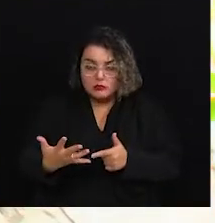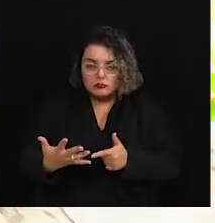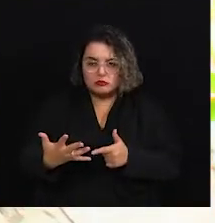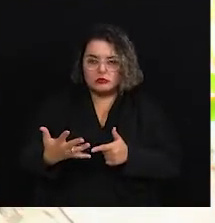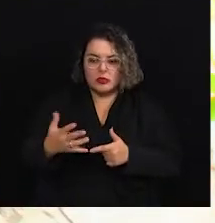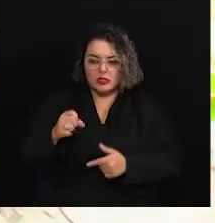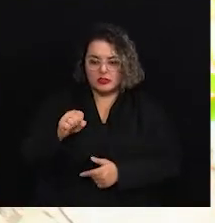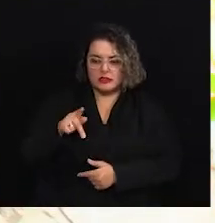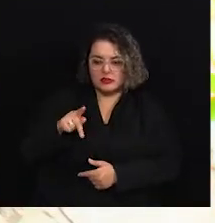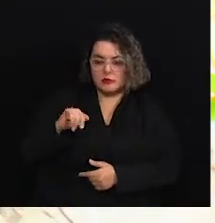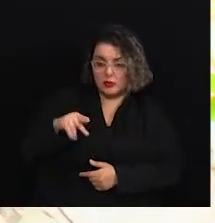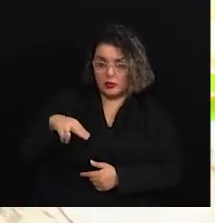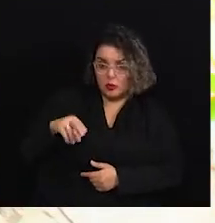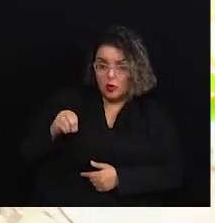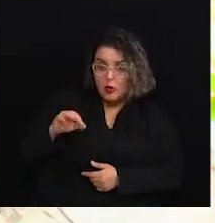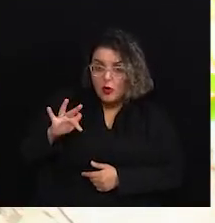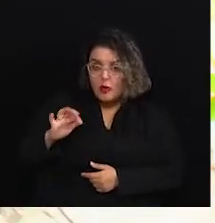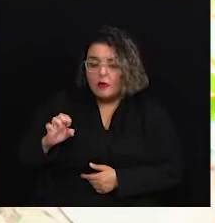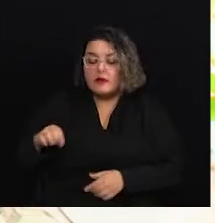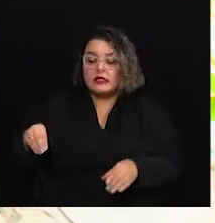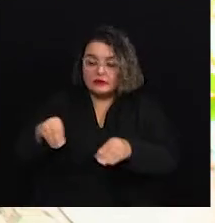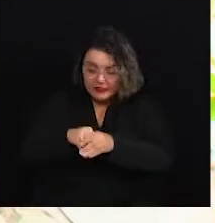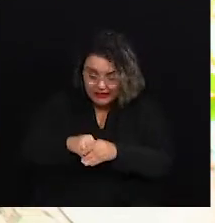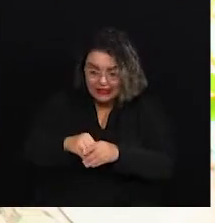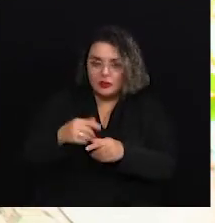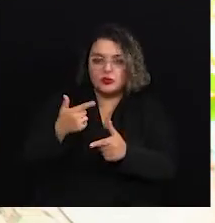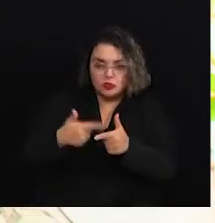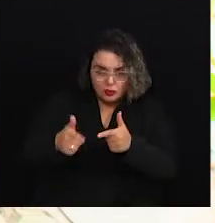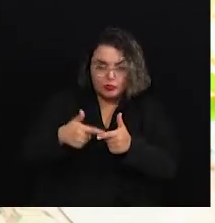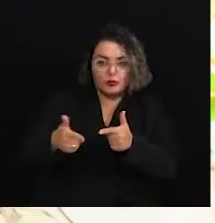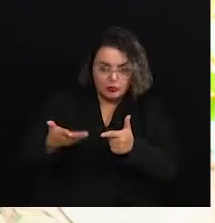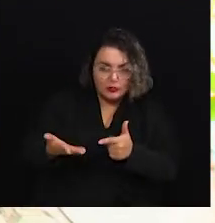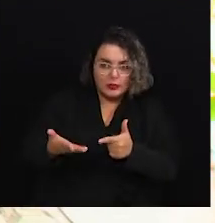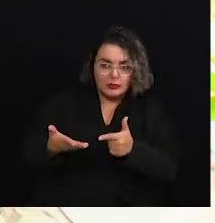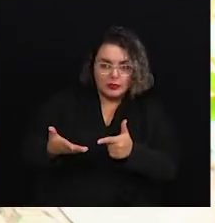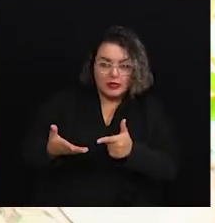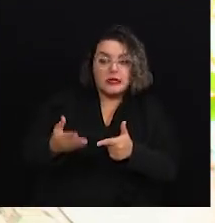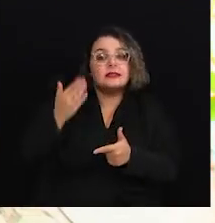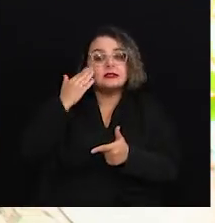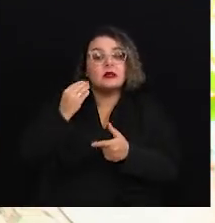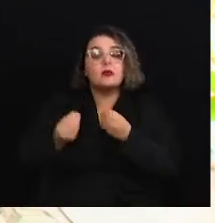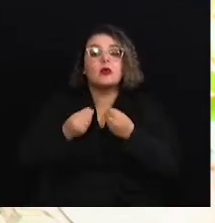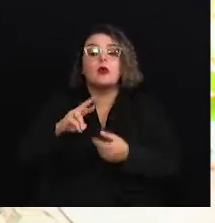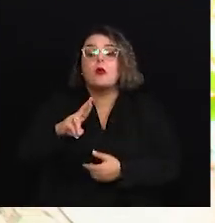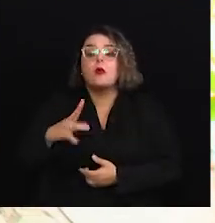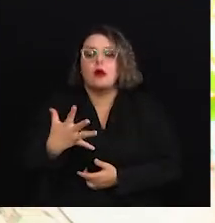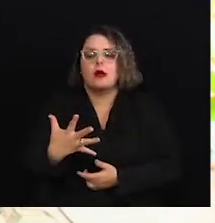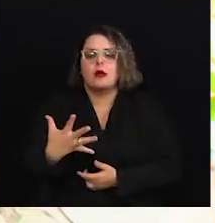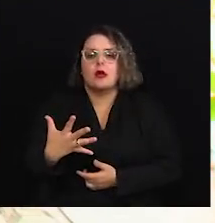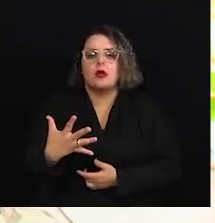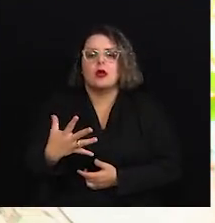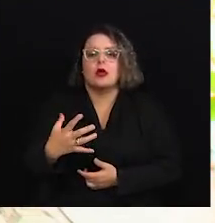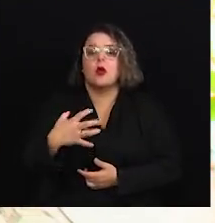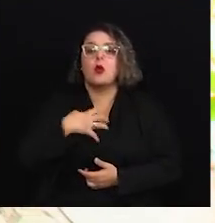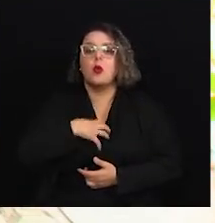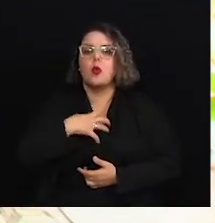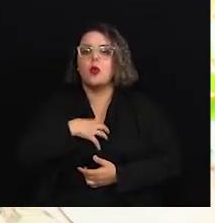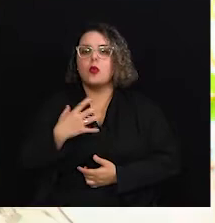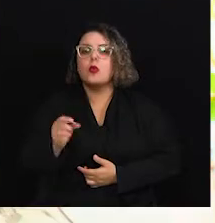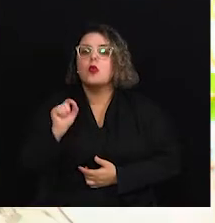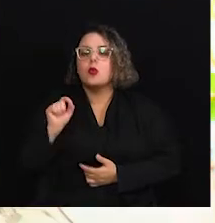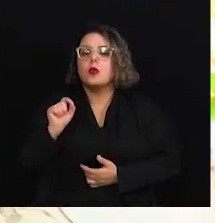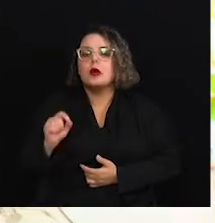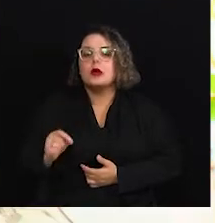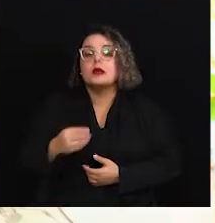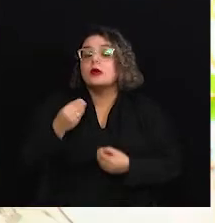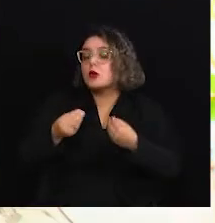basicamente o fato de ser uma spin-off é porque você estava embutido dentro da dor, é que você sabe exatamente como resolver o problema e quem está sentindo o que ele está